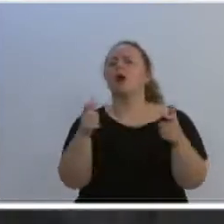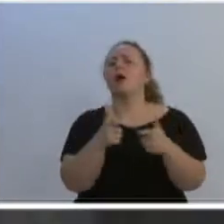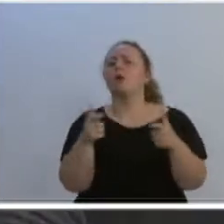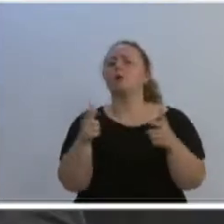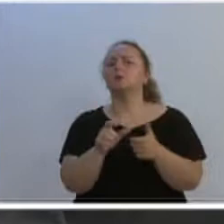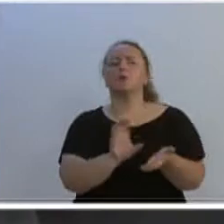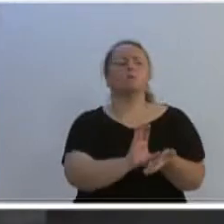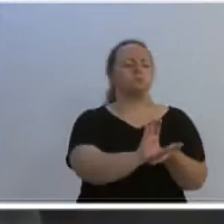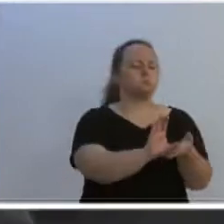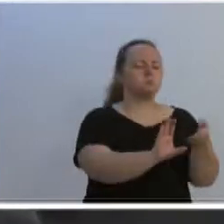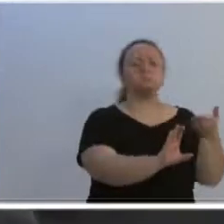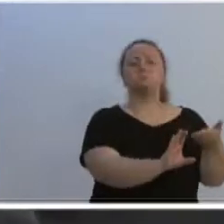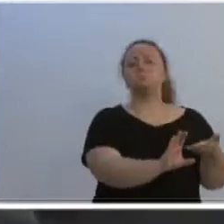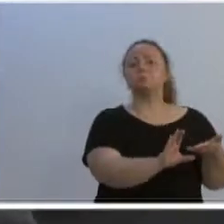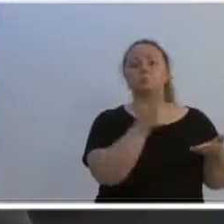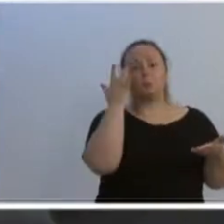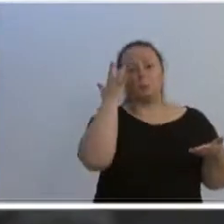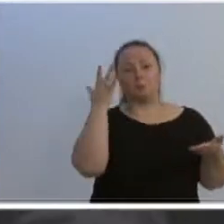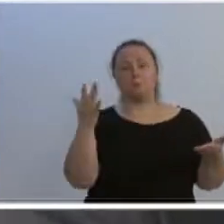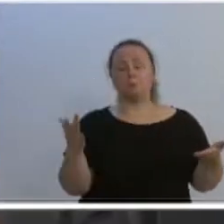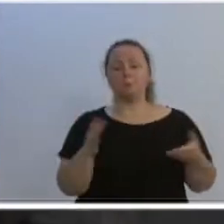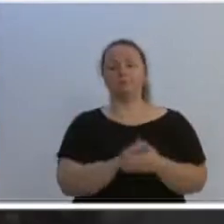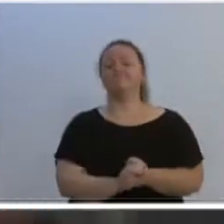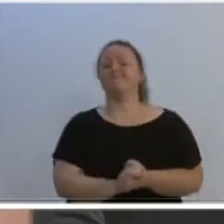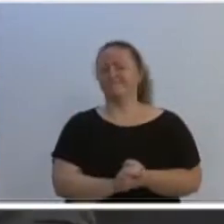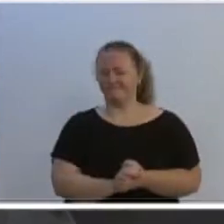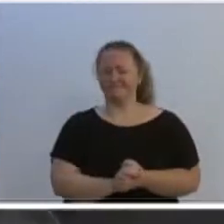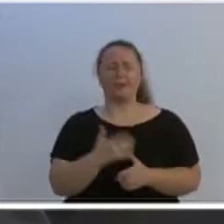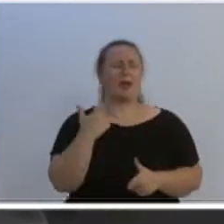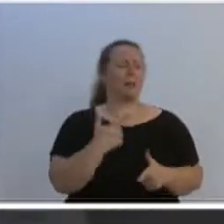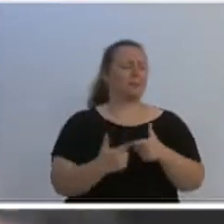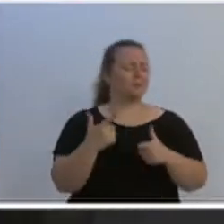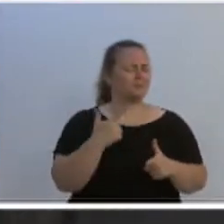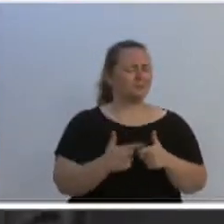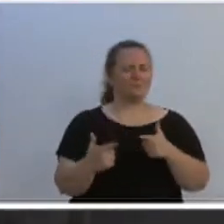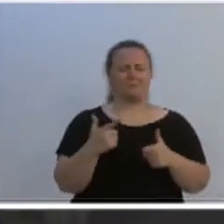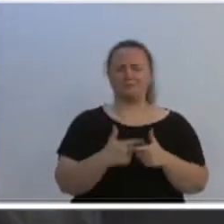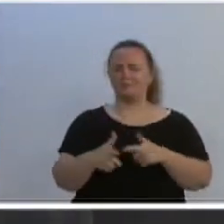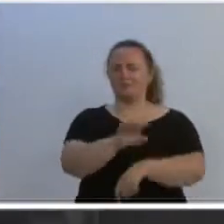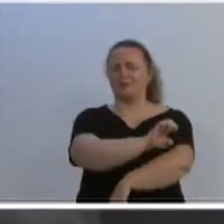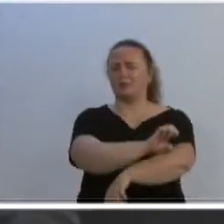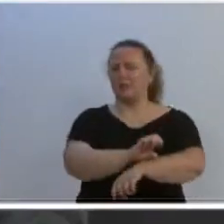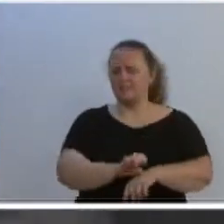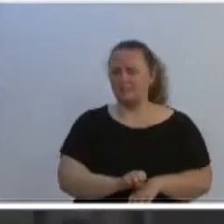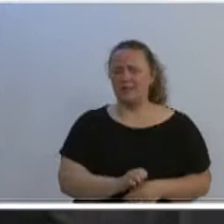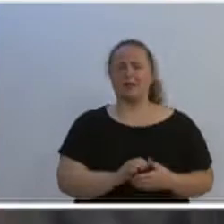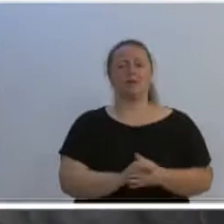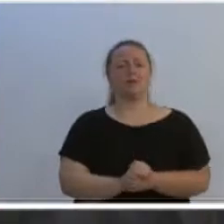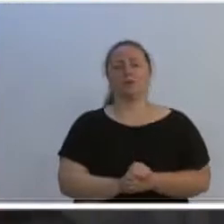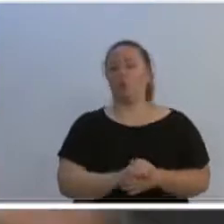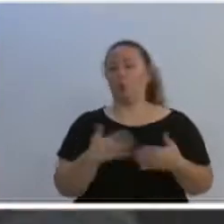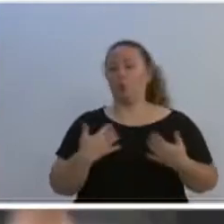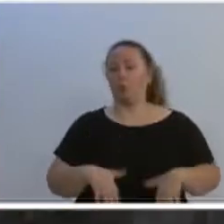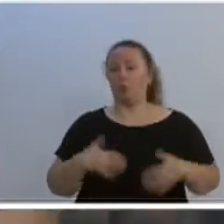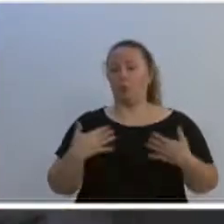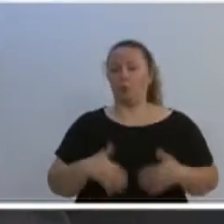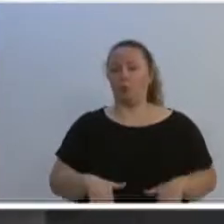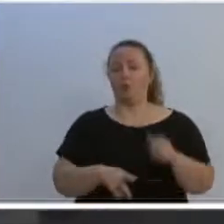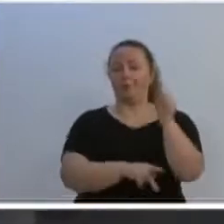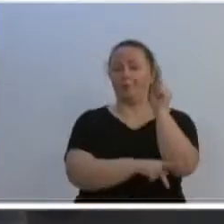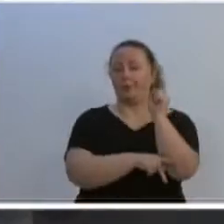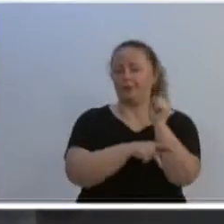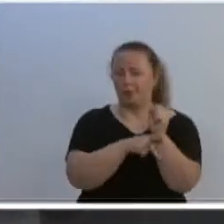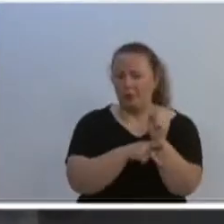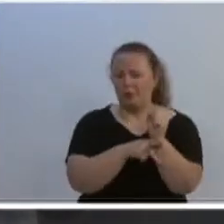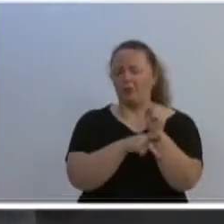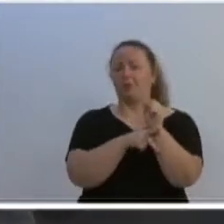atraso gigantesco no sistema educacional. As roubalheiras generalizadas, Mensalão e Petrolão, são as marcas dos